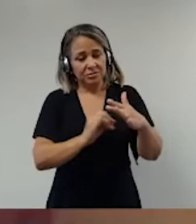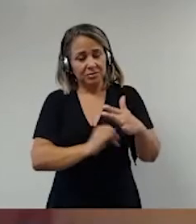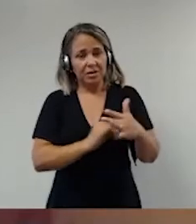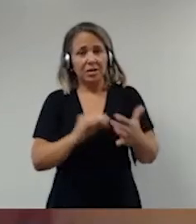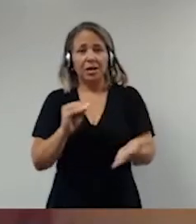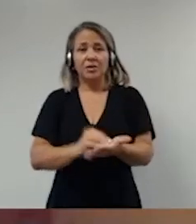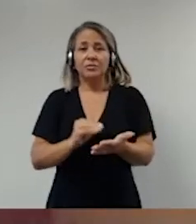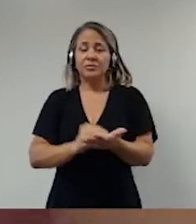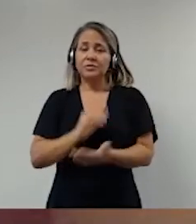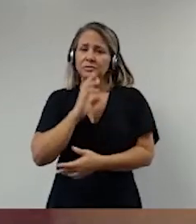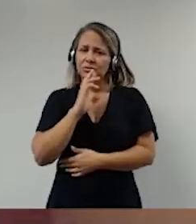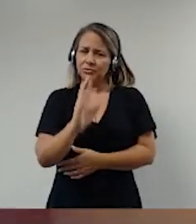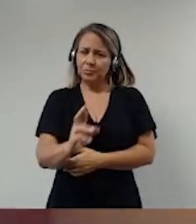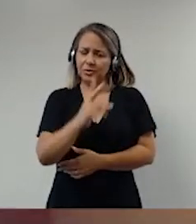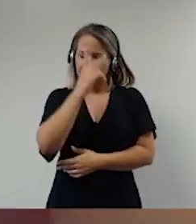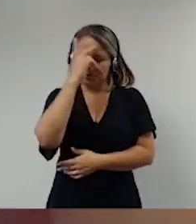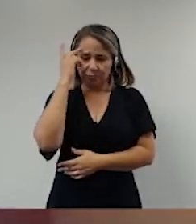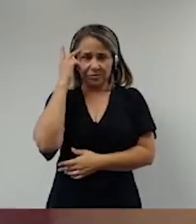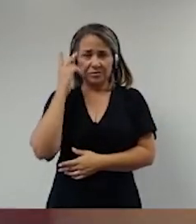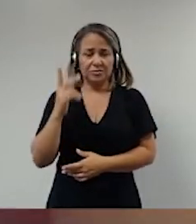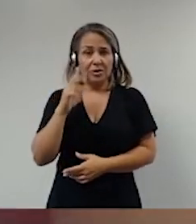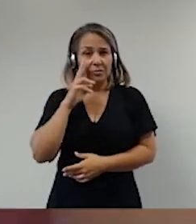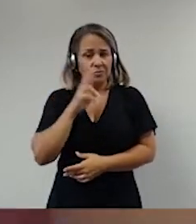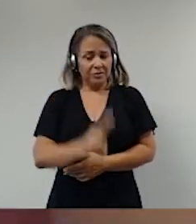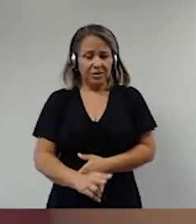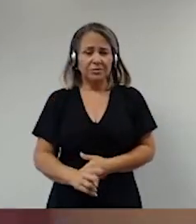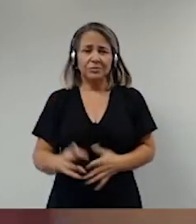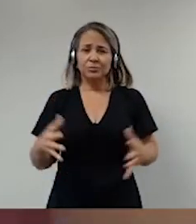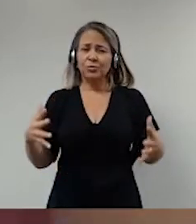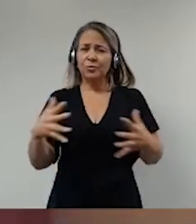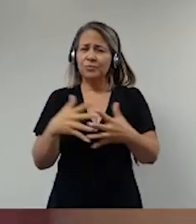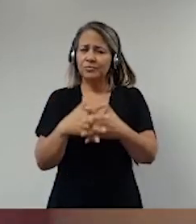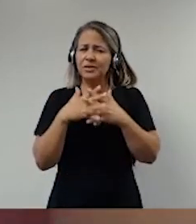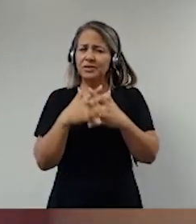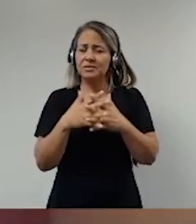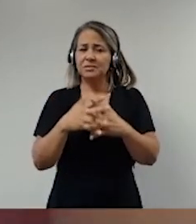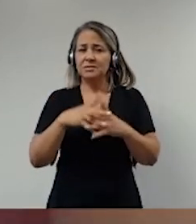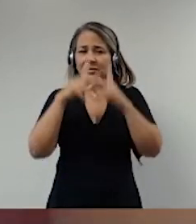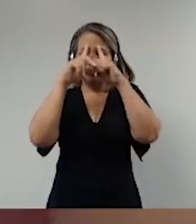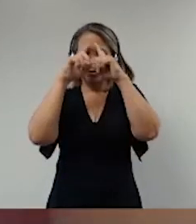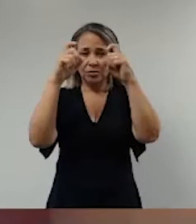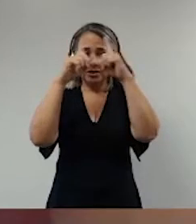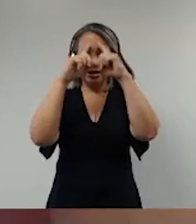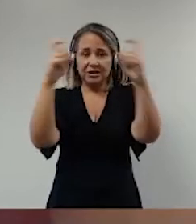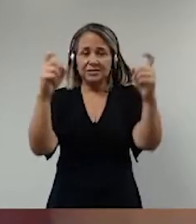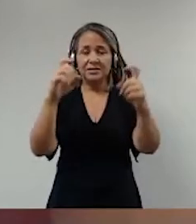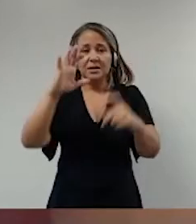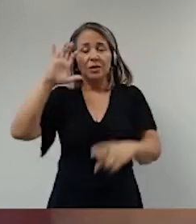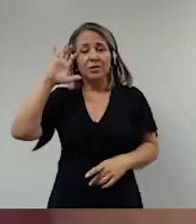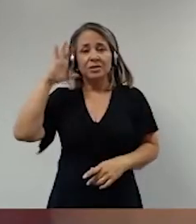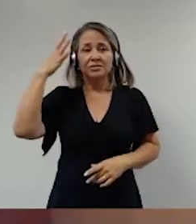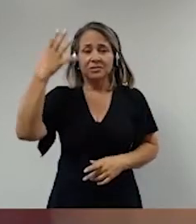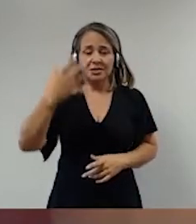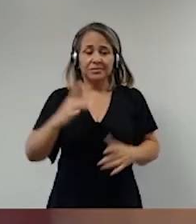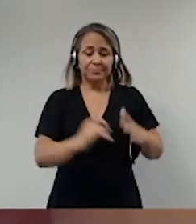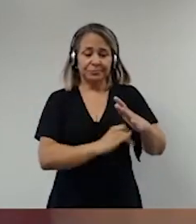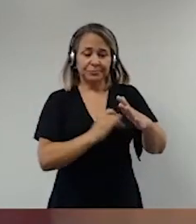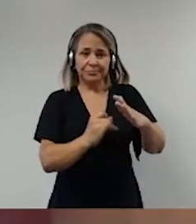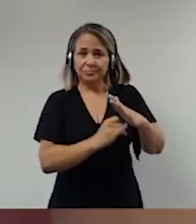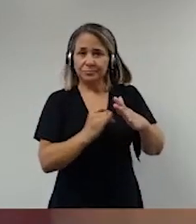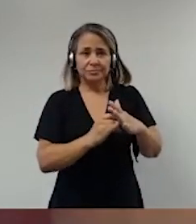as pessoas. Então, vejo que os conflitos, a violência, são o resultado de instituições que